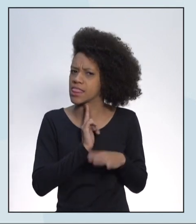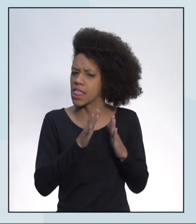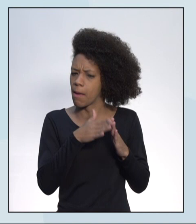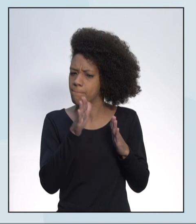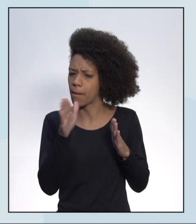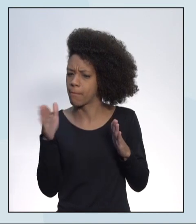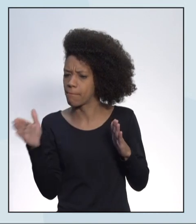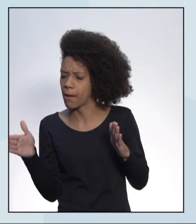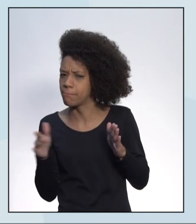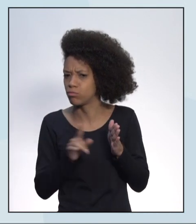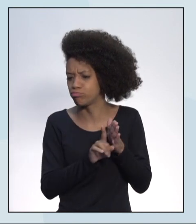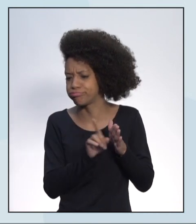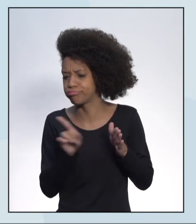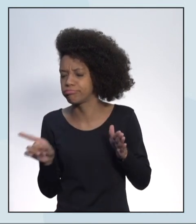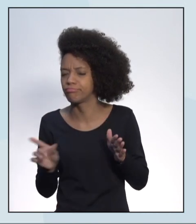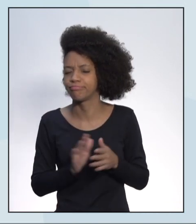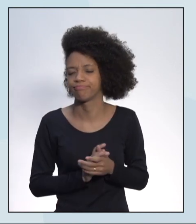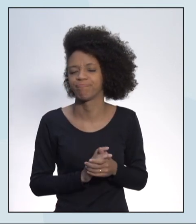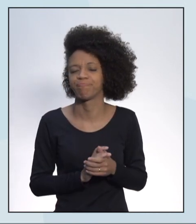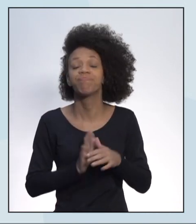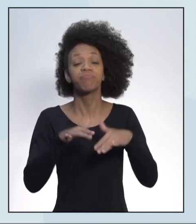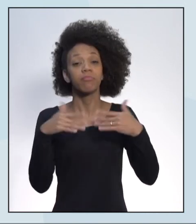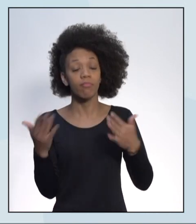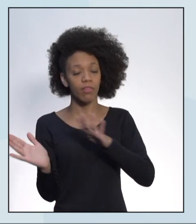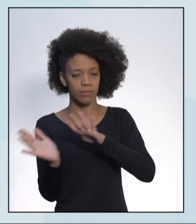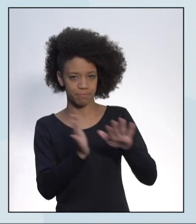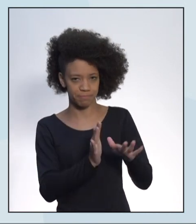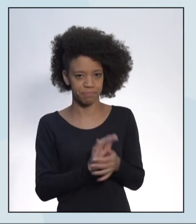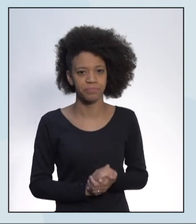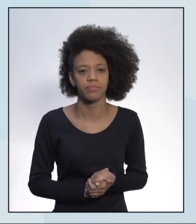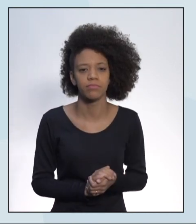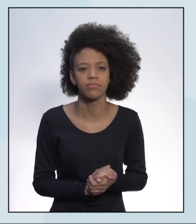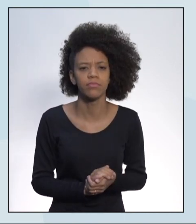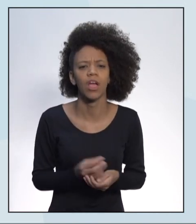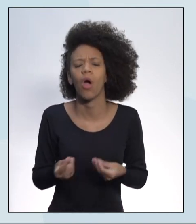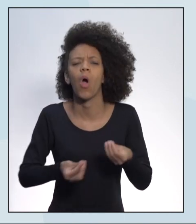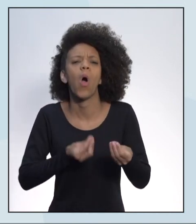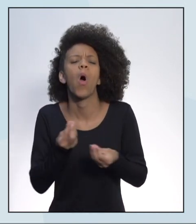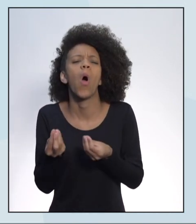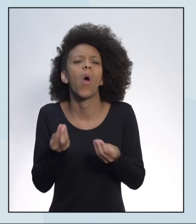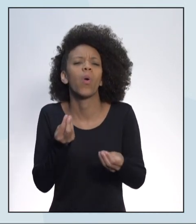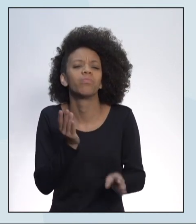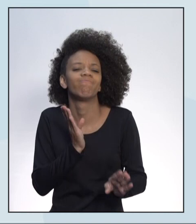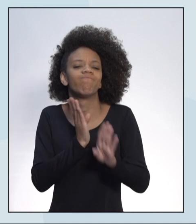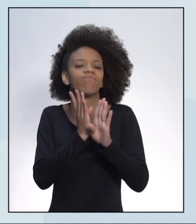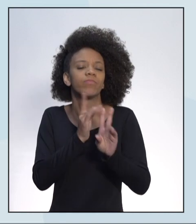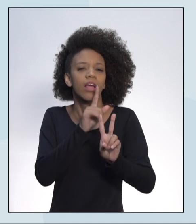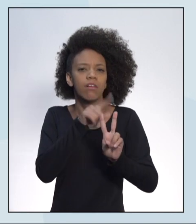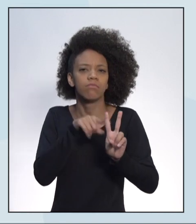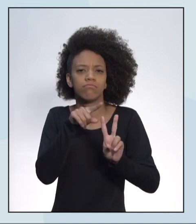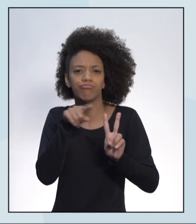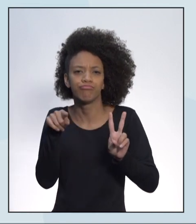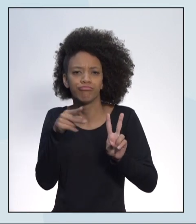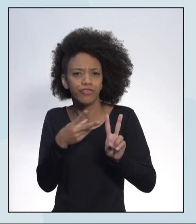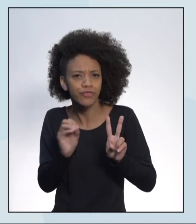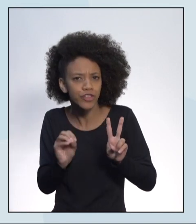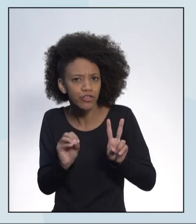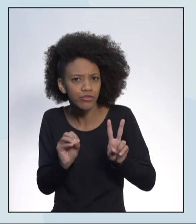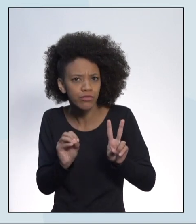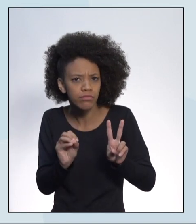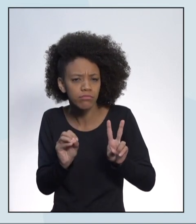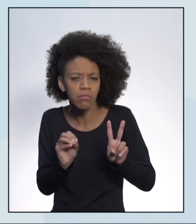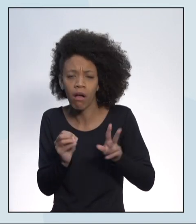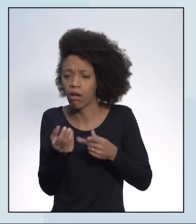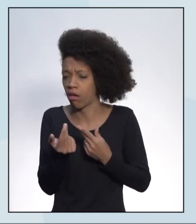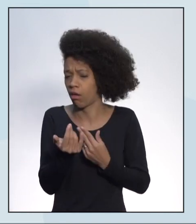sim. Muito bom. Vamos para o próximo. Mas como estimar o valor de raiz de 20? É o mesmo raciocínio, né?